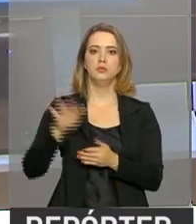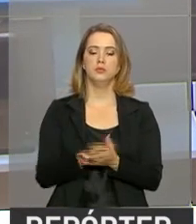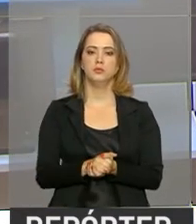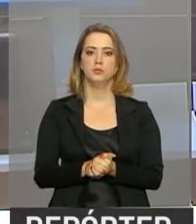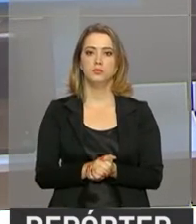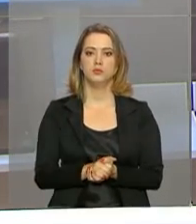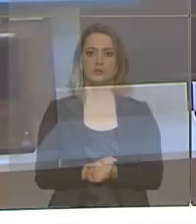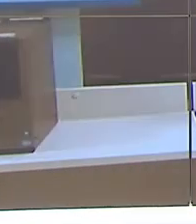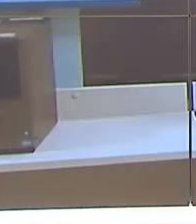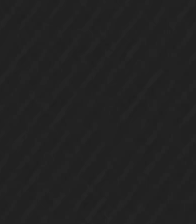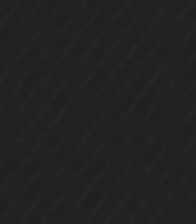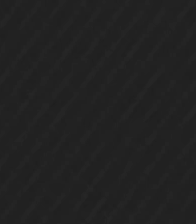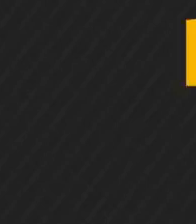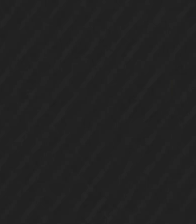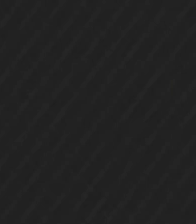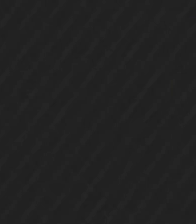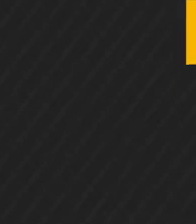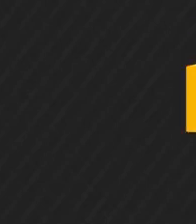federal